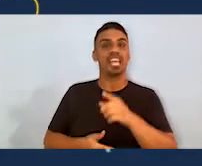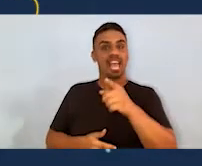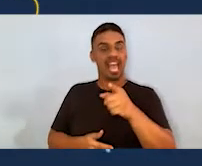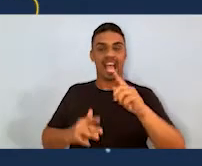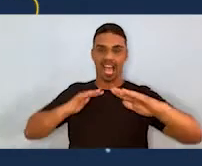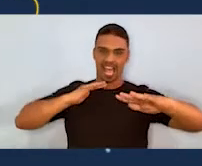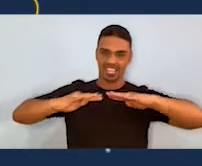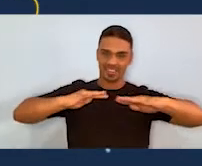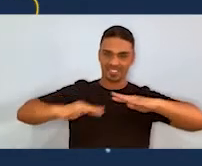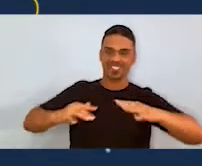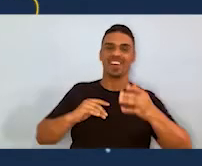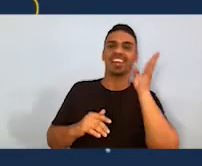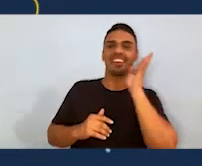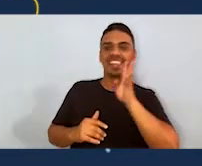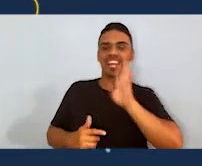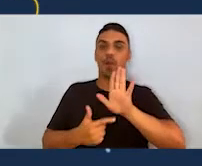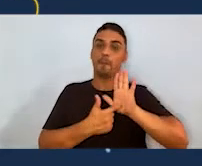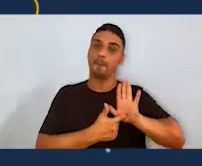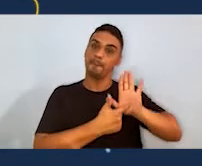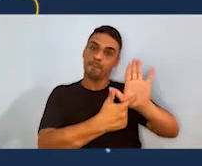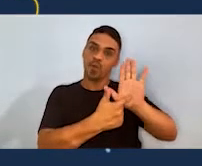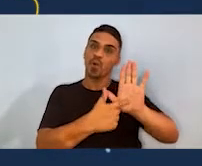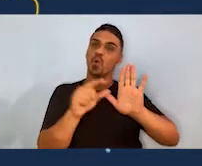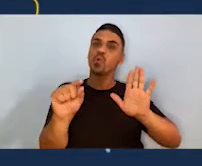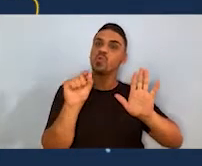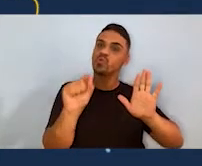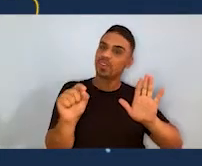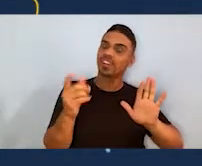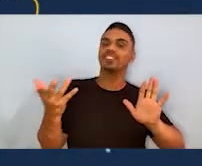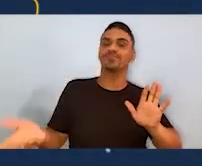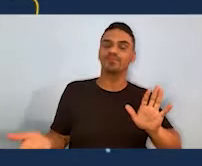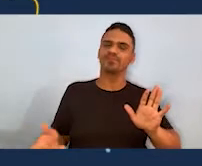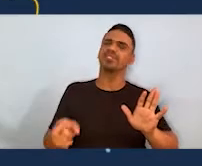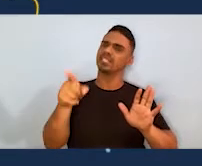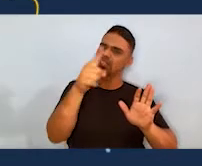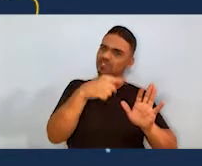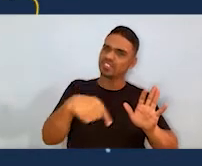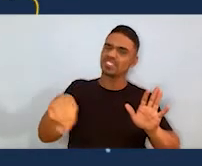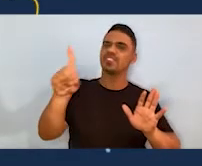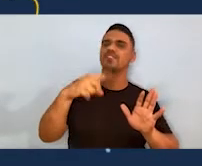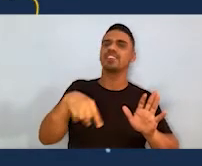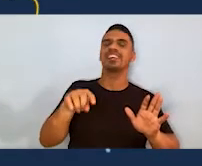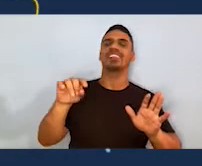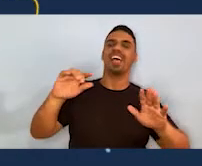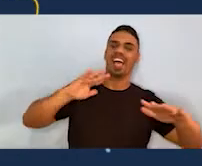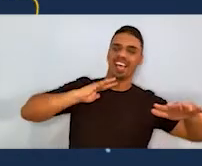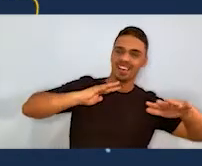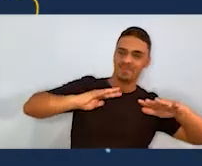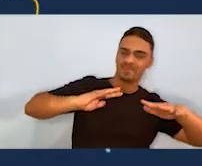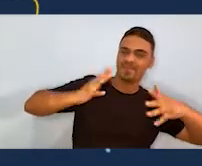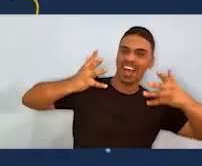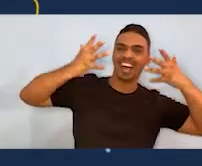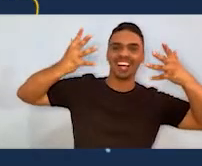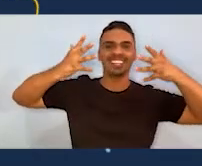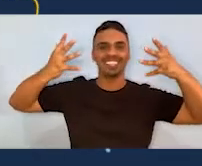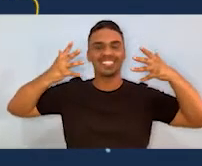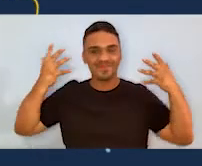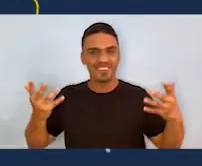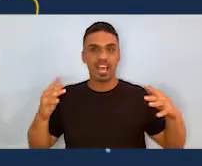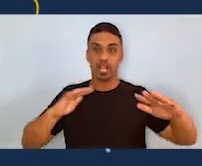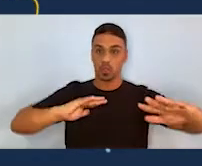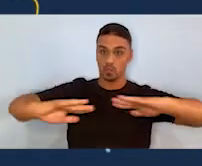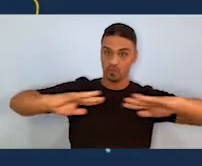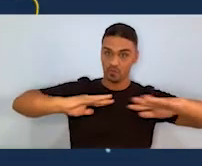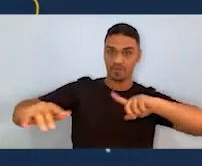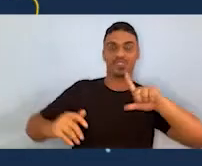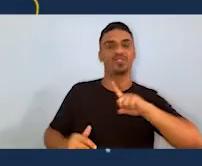mostrar que algo está... Né, que você vai estar mostrando que algo está animado, mas